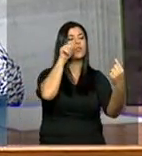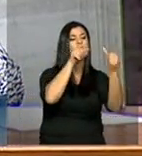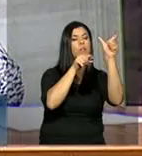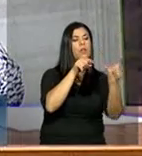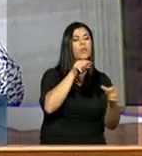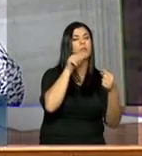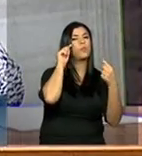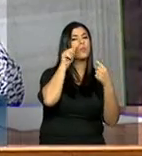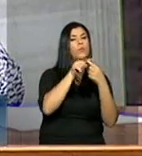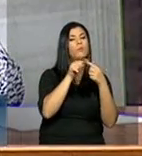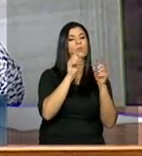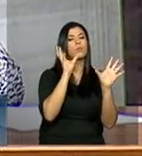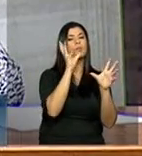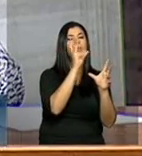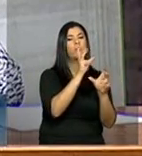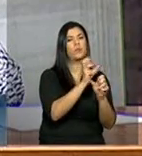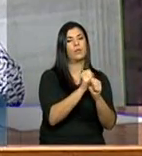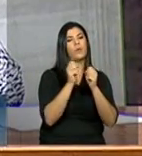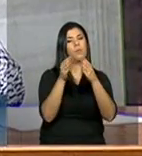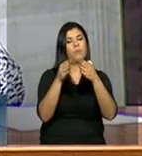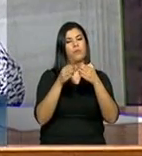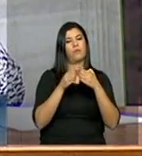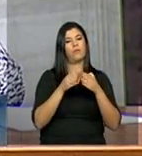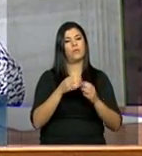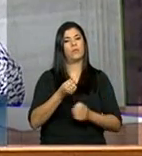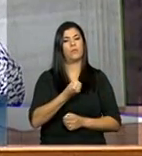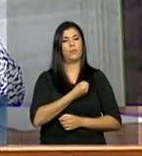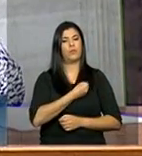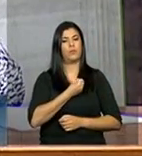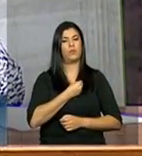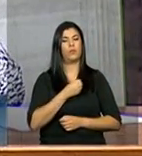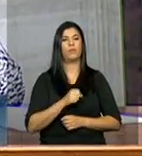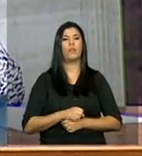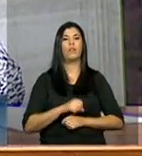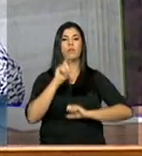Então, João, põe, por favor, lá no